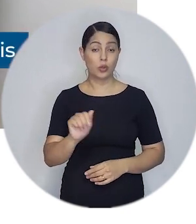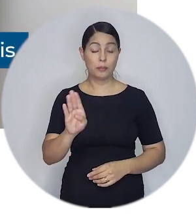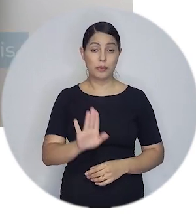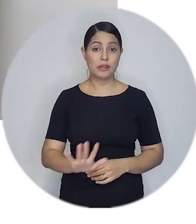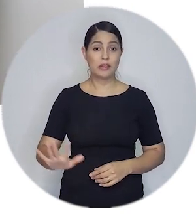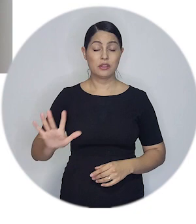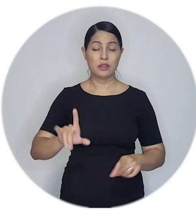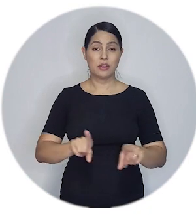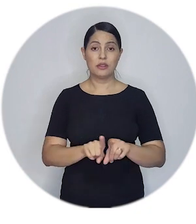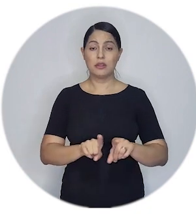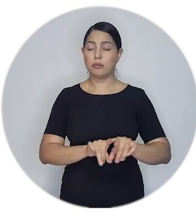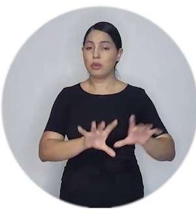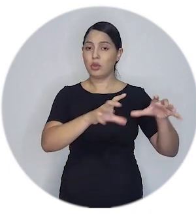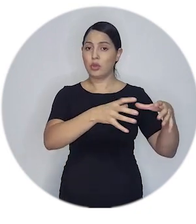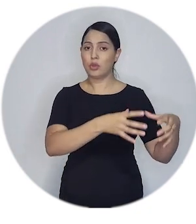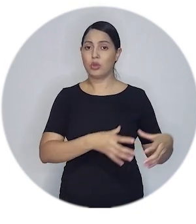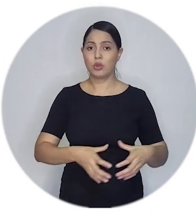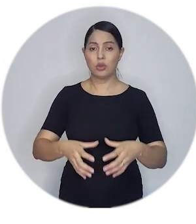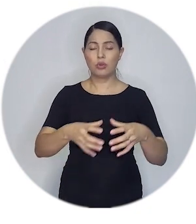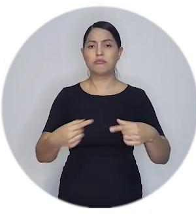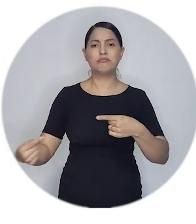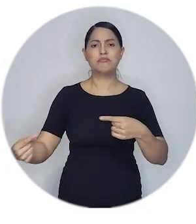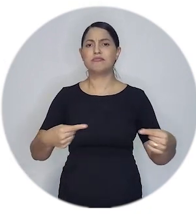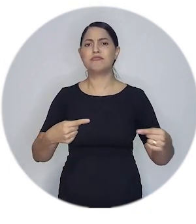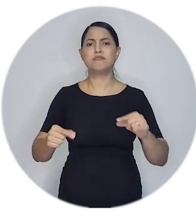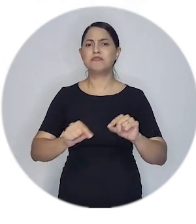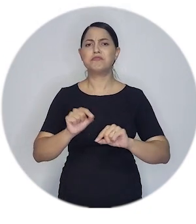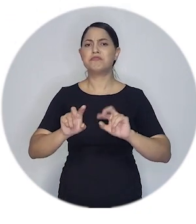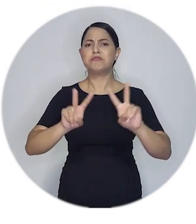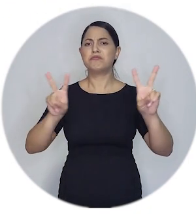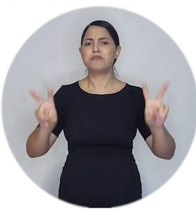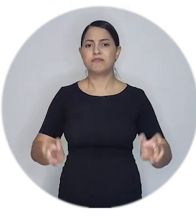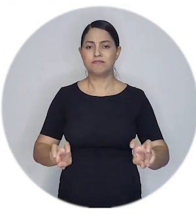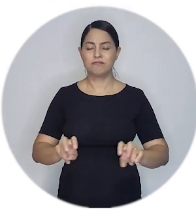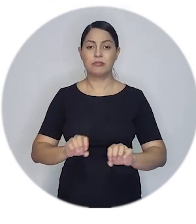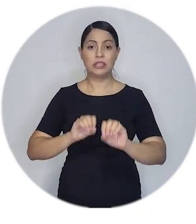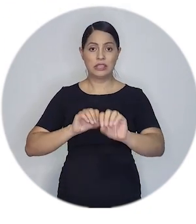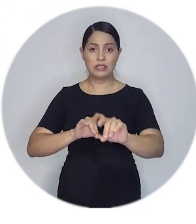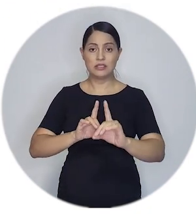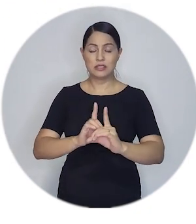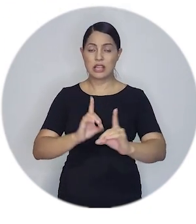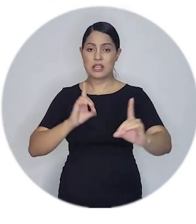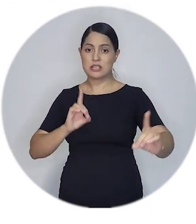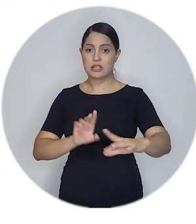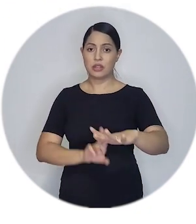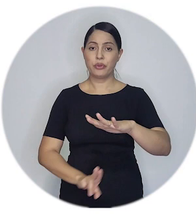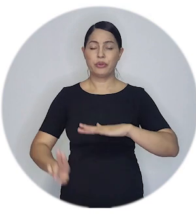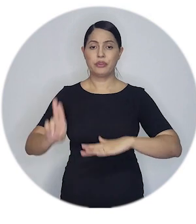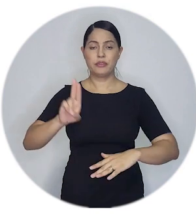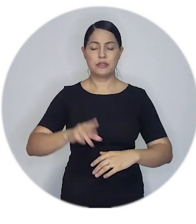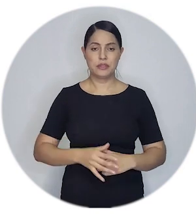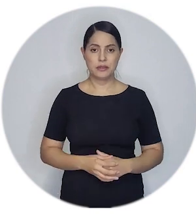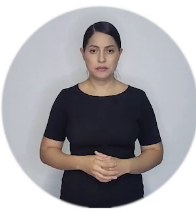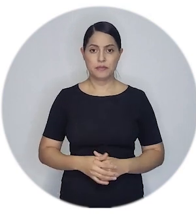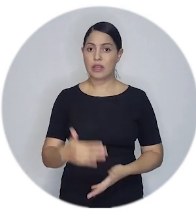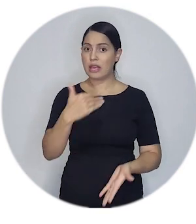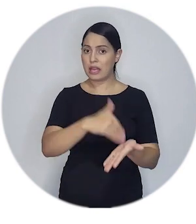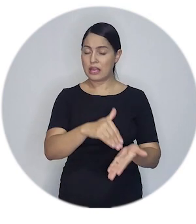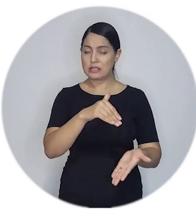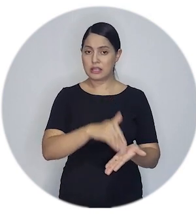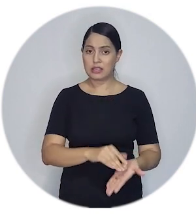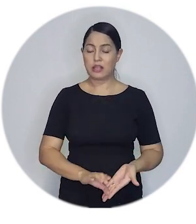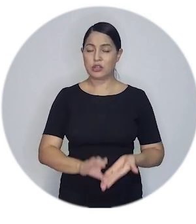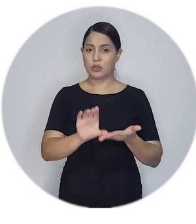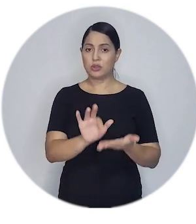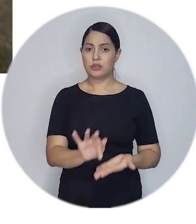Fecha aspas. A OAB Nacional e conselhos de classe estiveram reunidos para debater a ampliação do ensino remoto nas universidades.